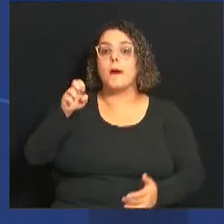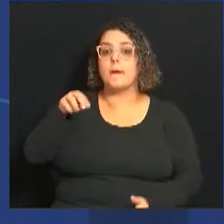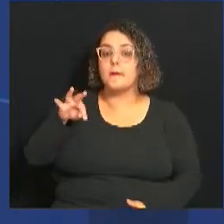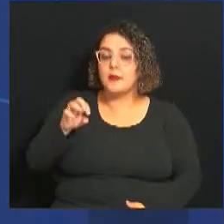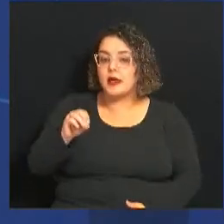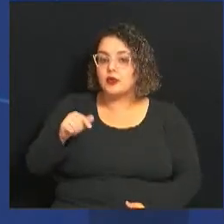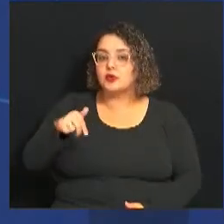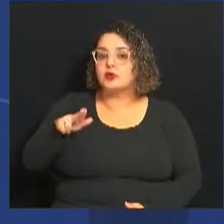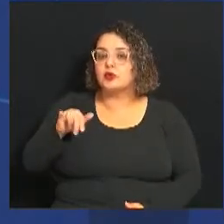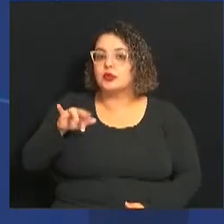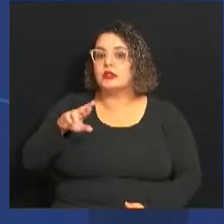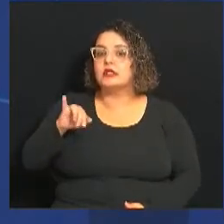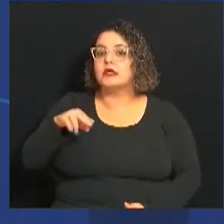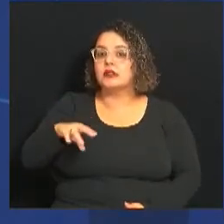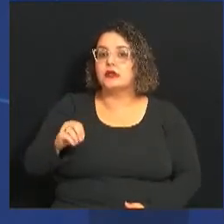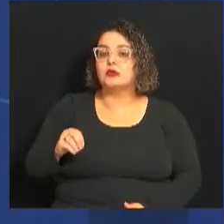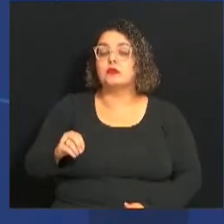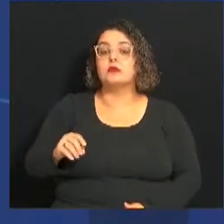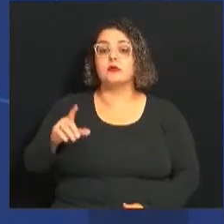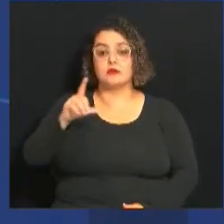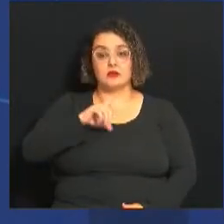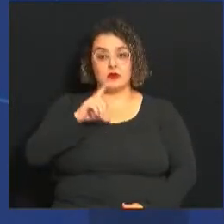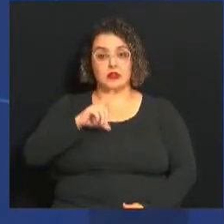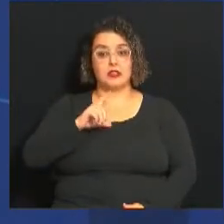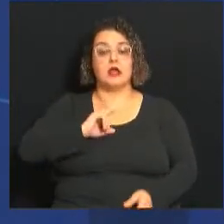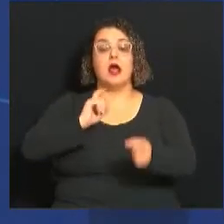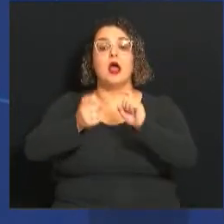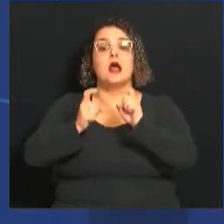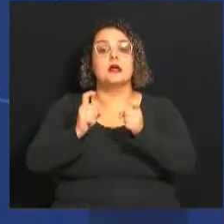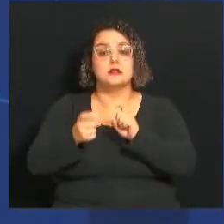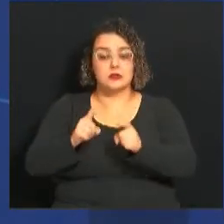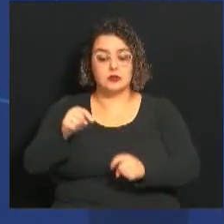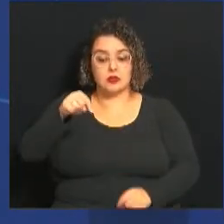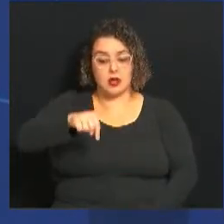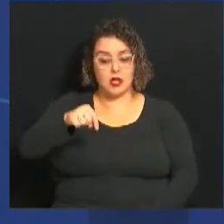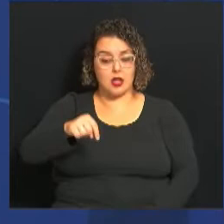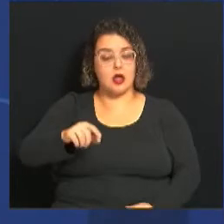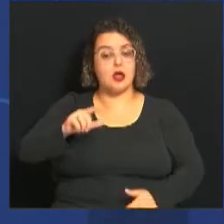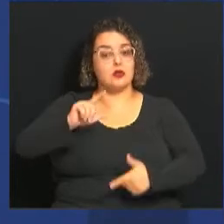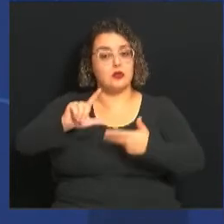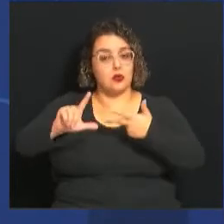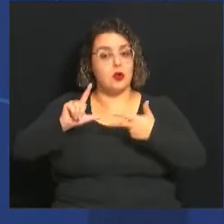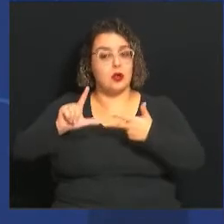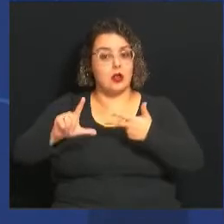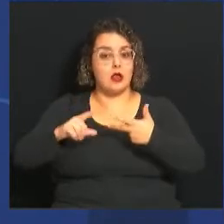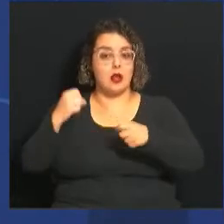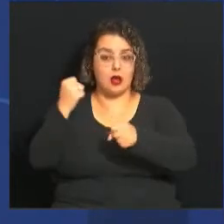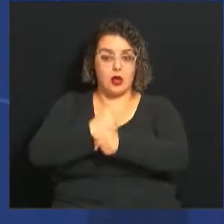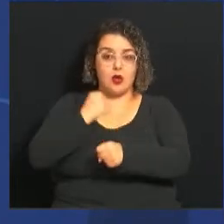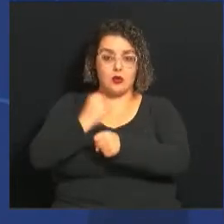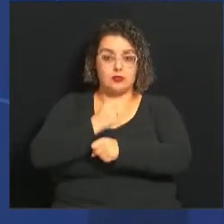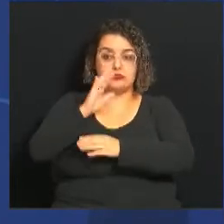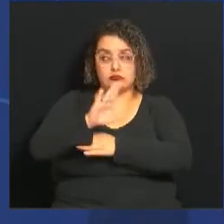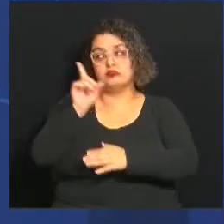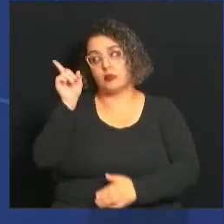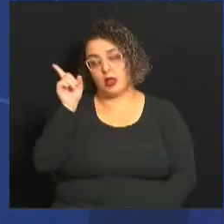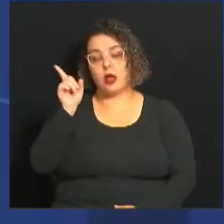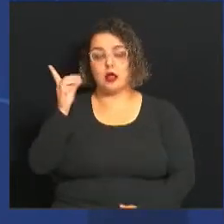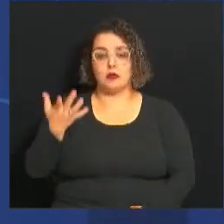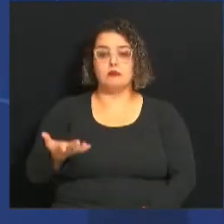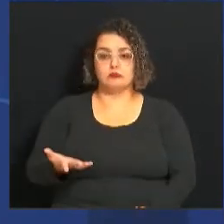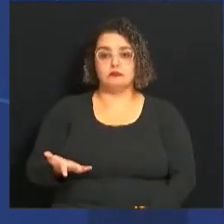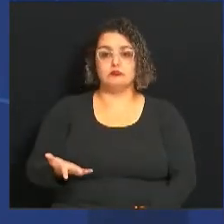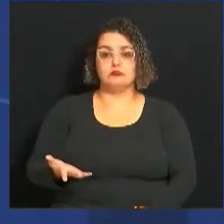o local vai abrigar as reuniões aqui do Legislativo, enquanto obras acontecem na Câmara.